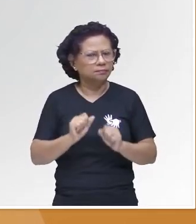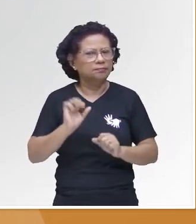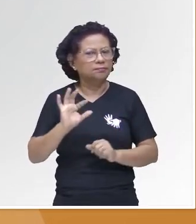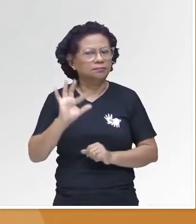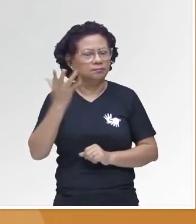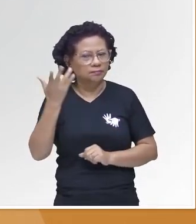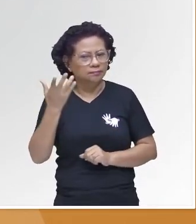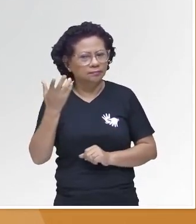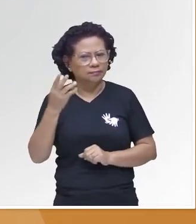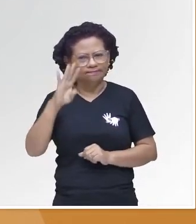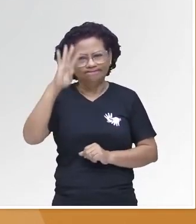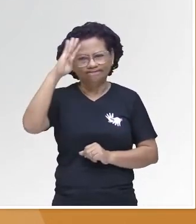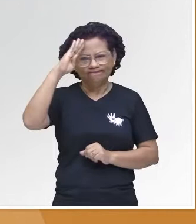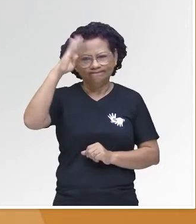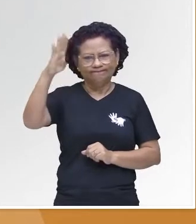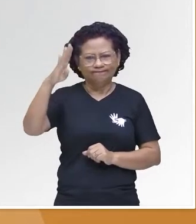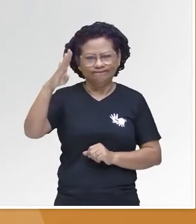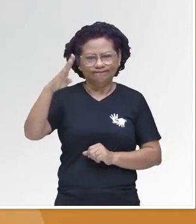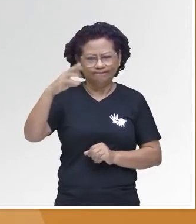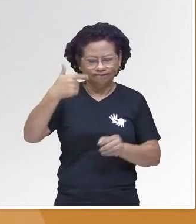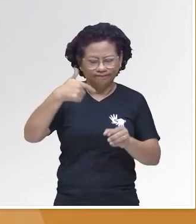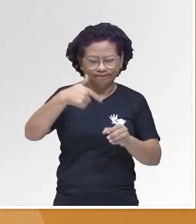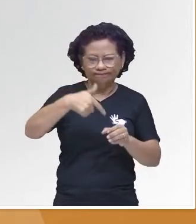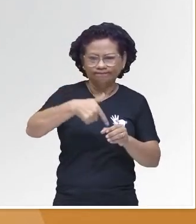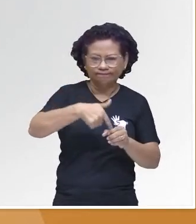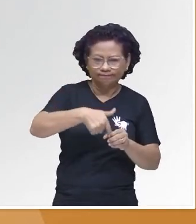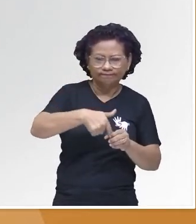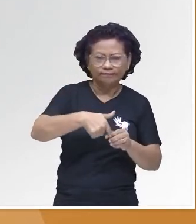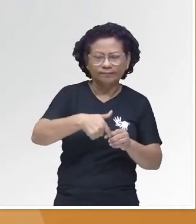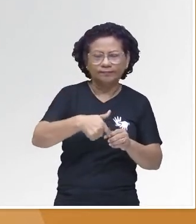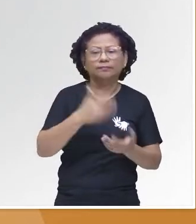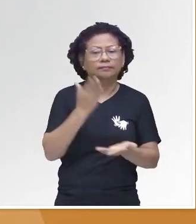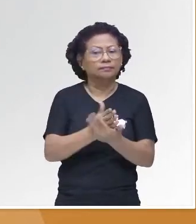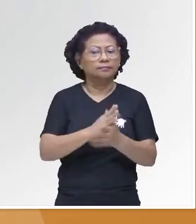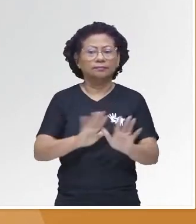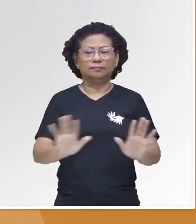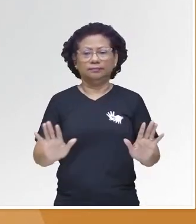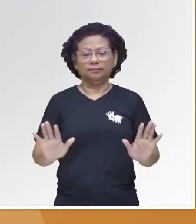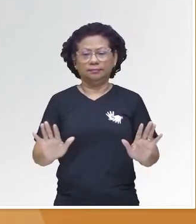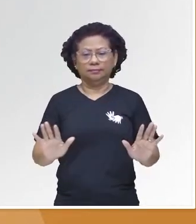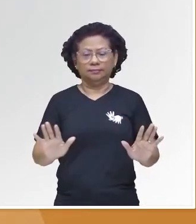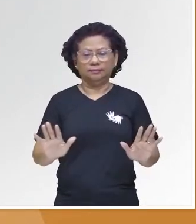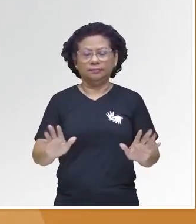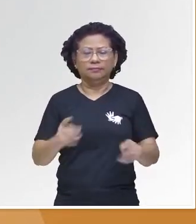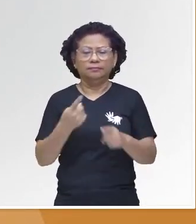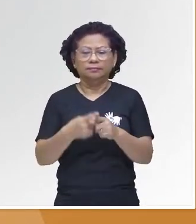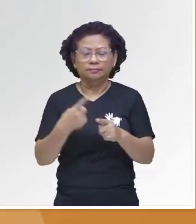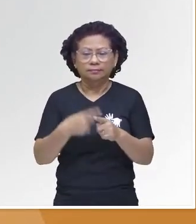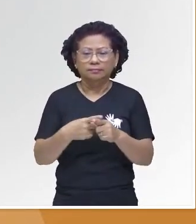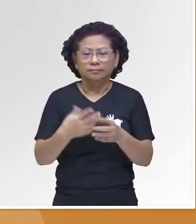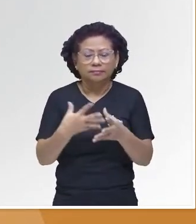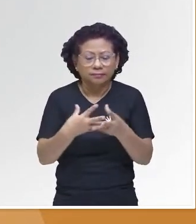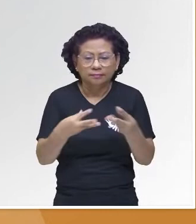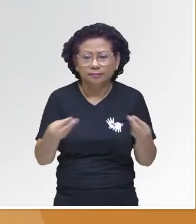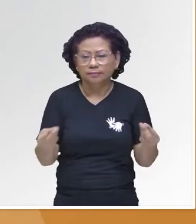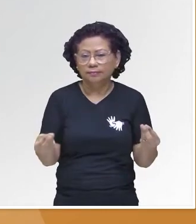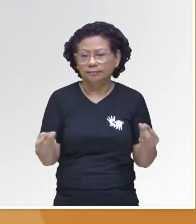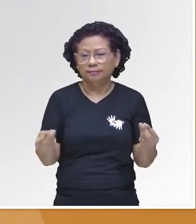combustíveis fósseis, se esgotarão, né? São fontes limitadas, tá?